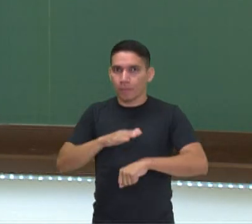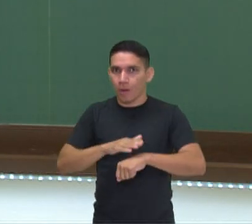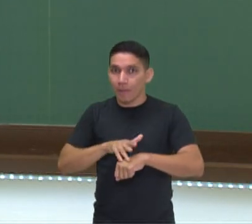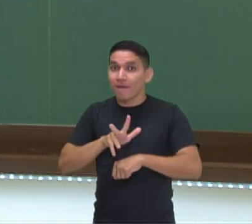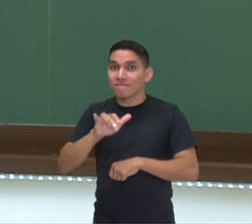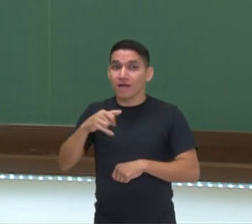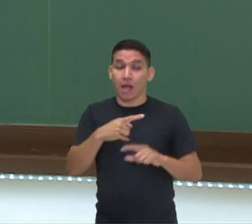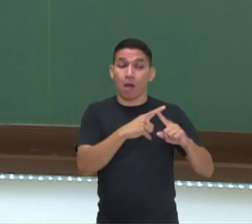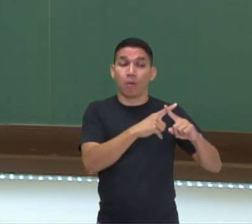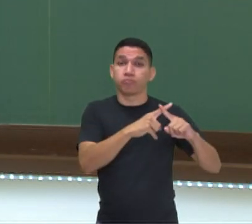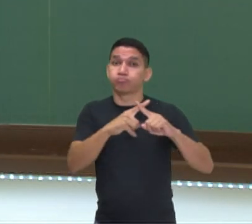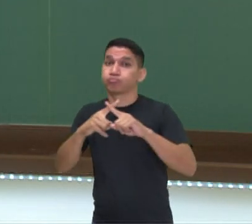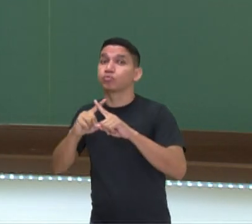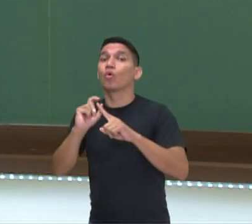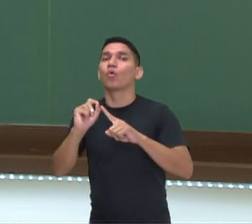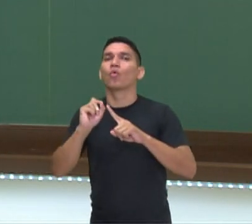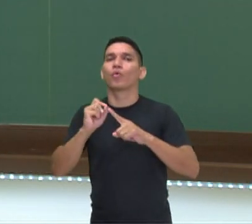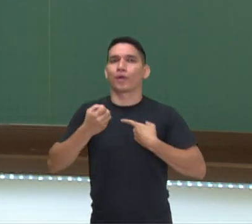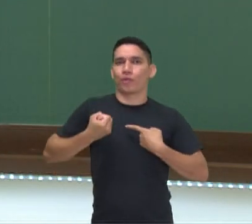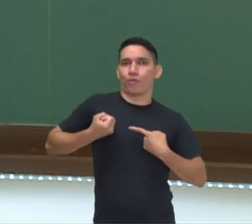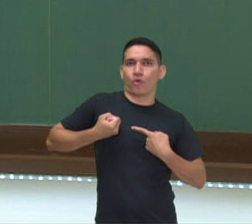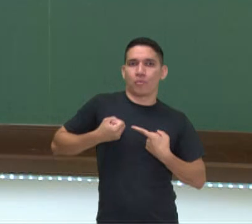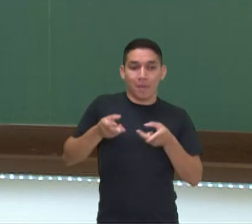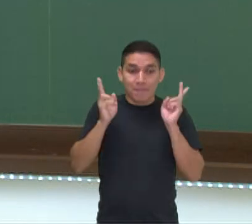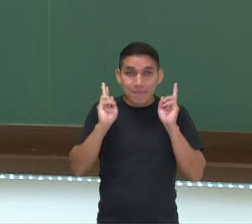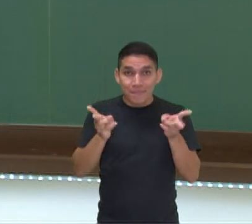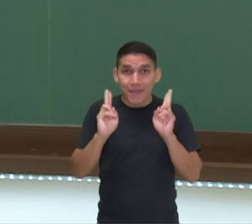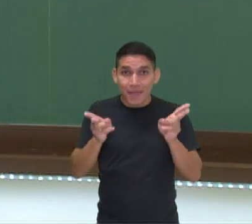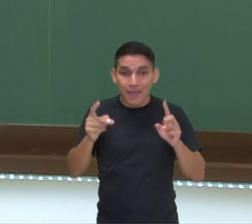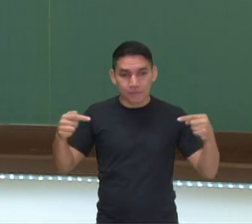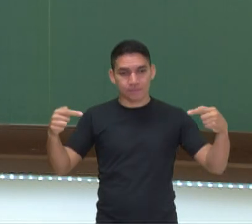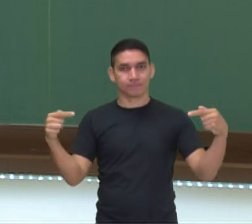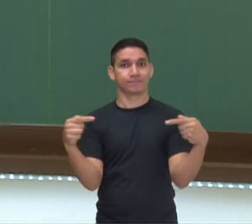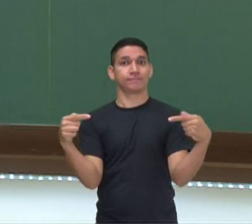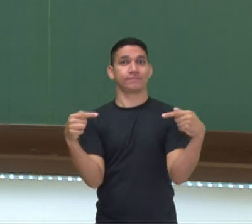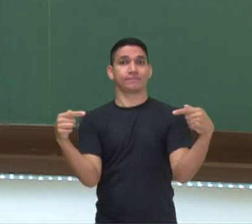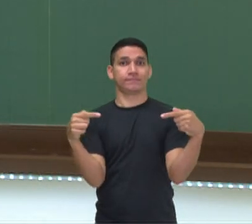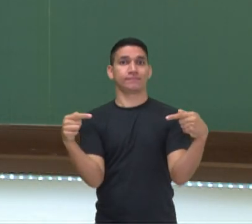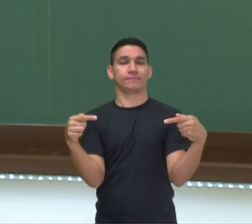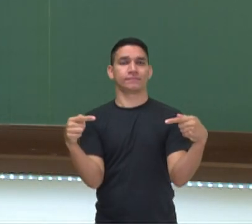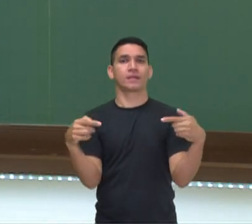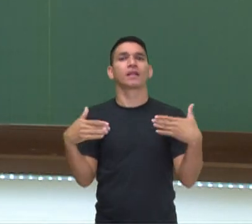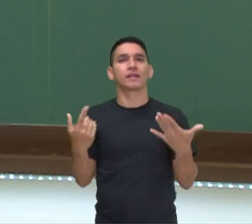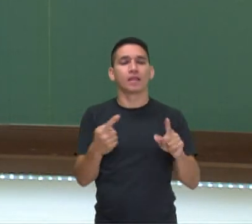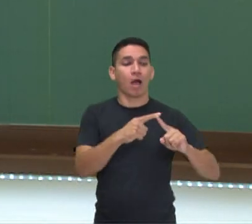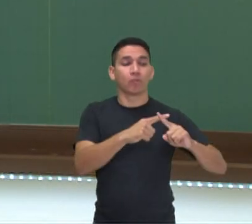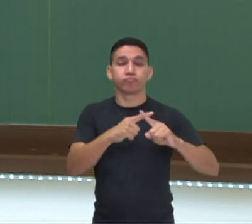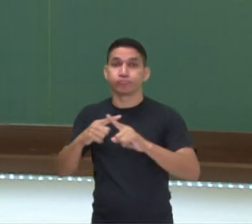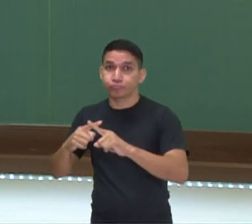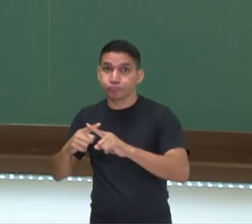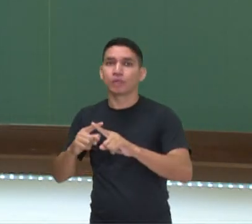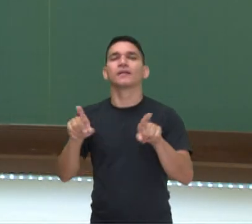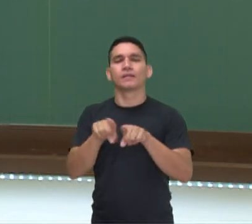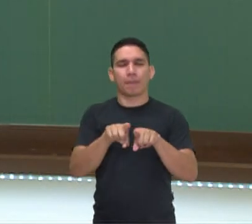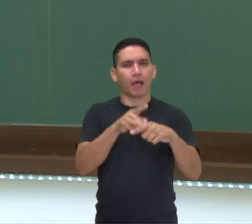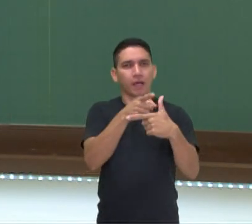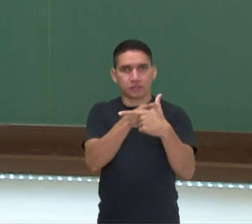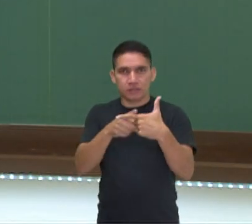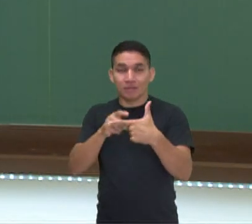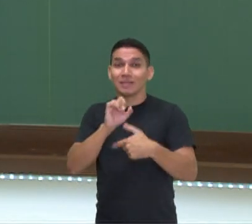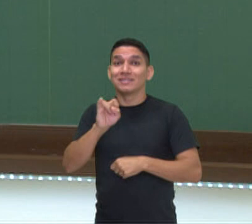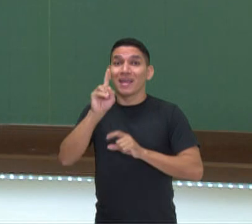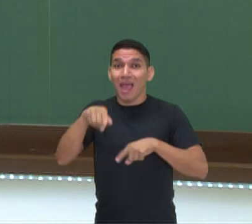estamos multiplicando dois números com o mesmo sinal é uma multiplicação e da divisão